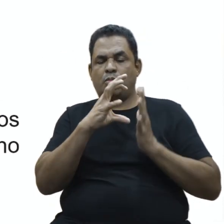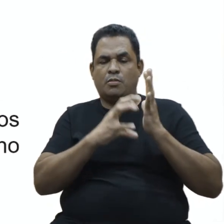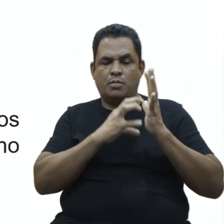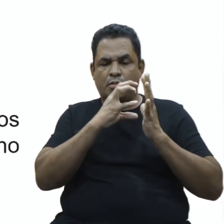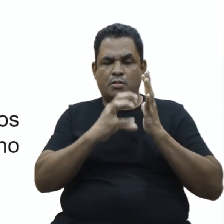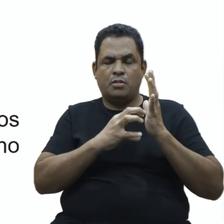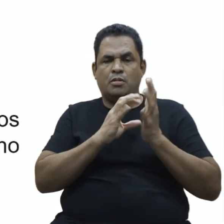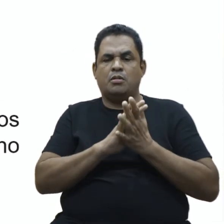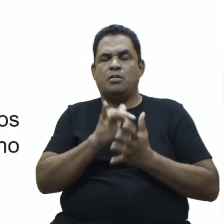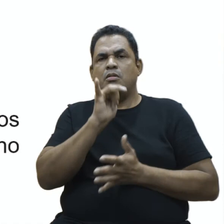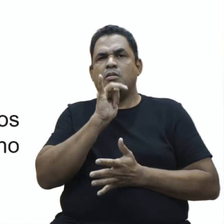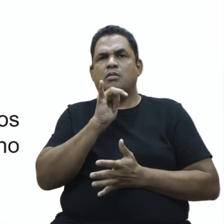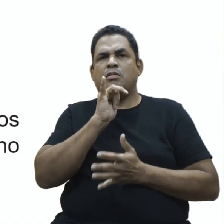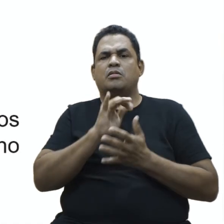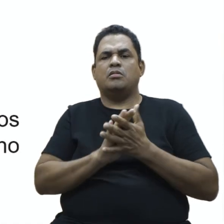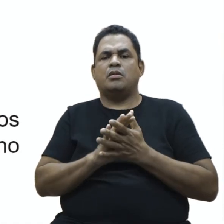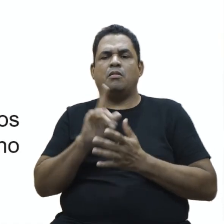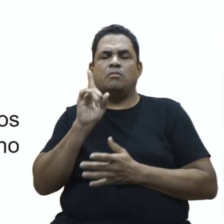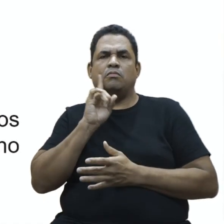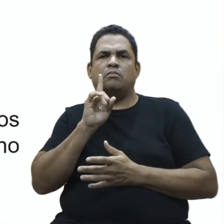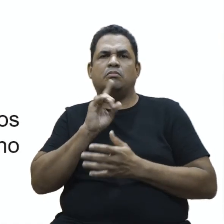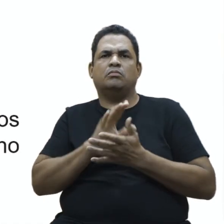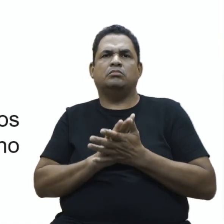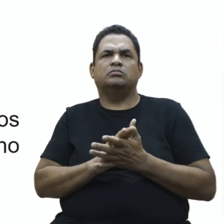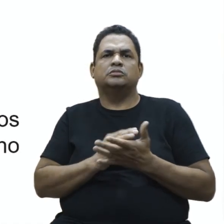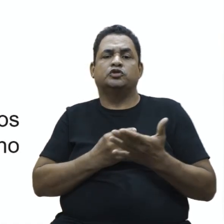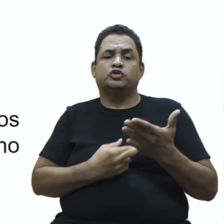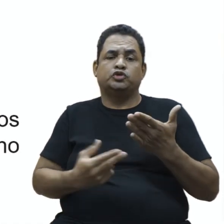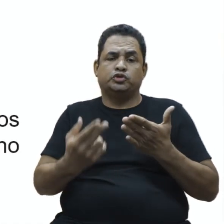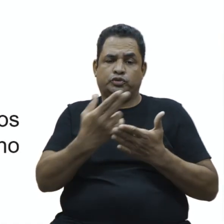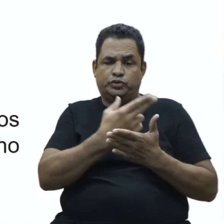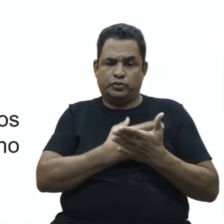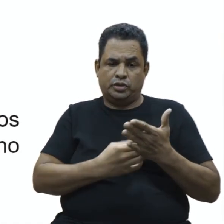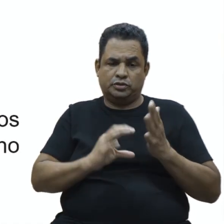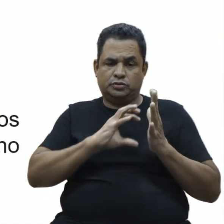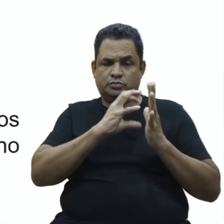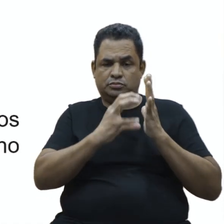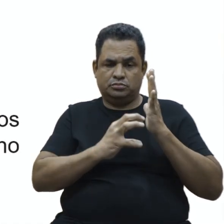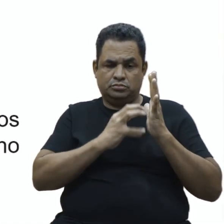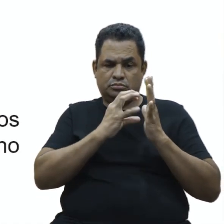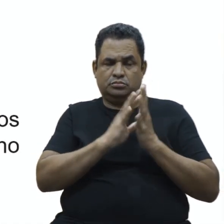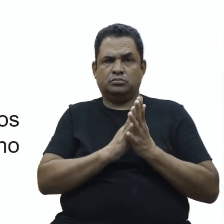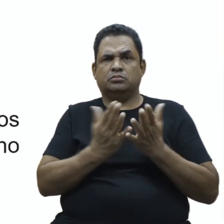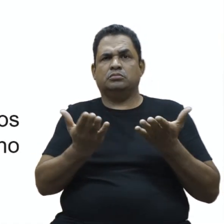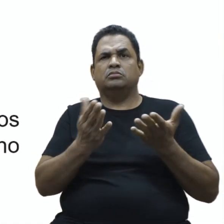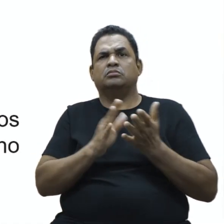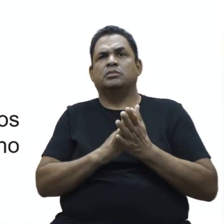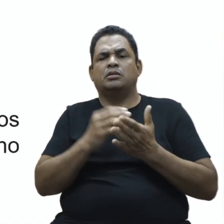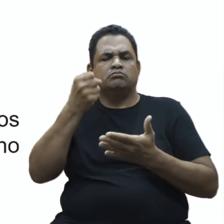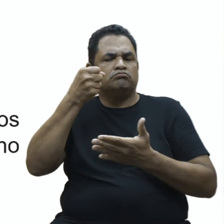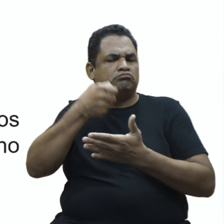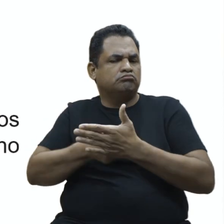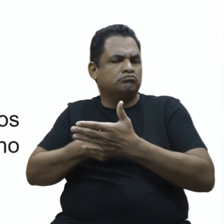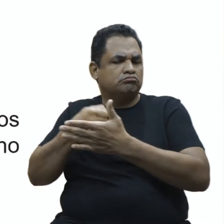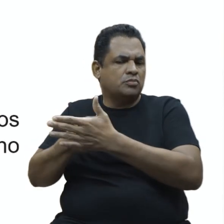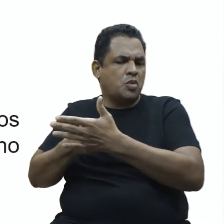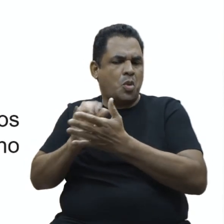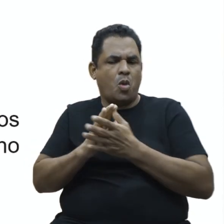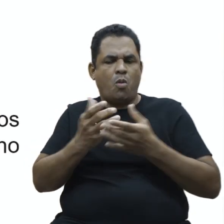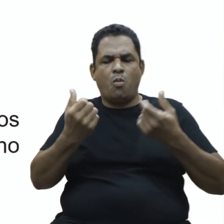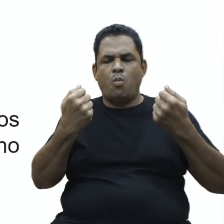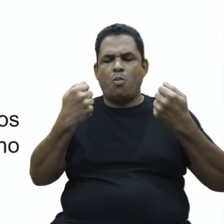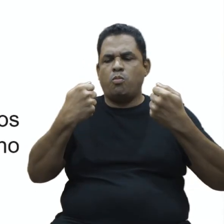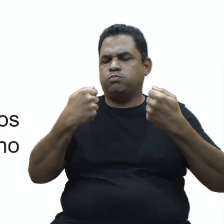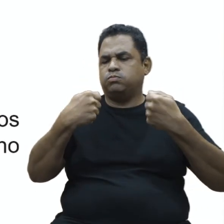é os Estados Unidos. O sistema multipartidário é quando vários partidos disputam a esfera